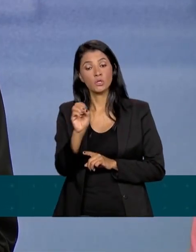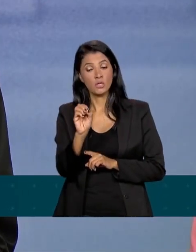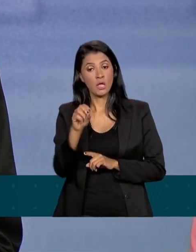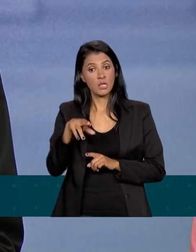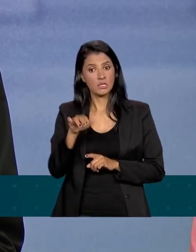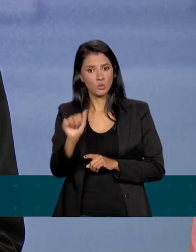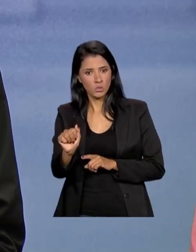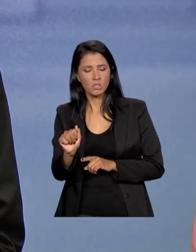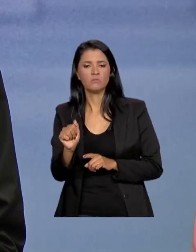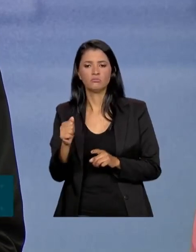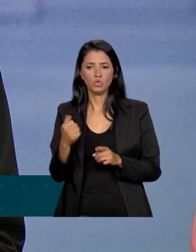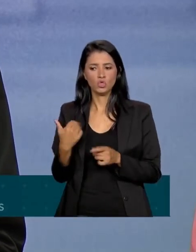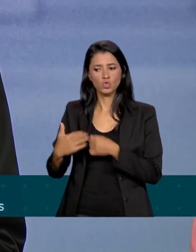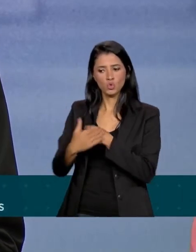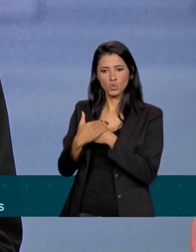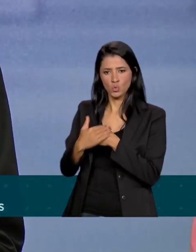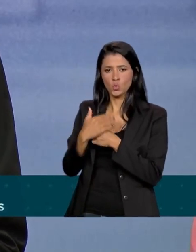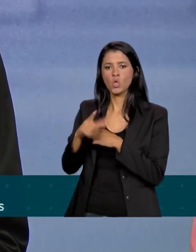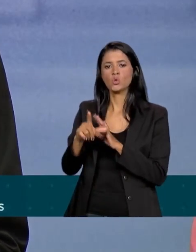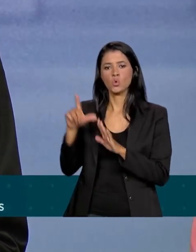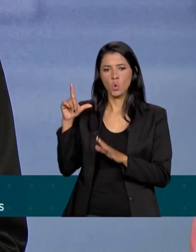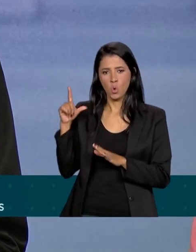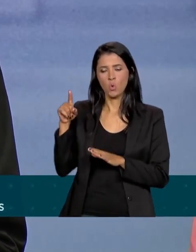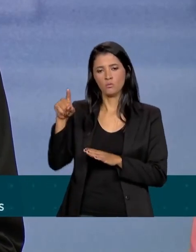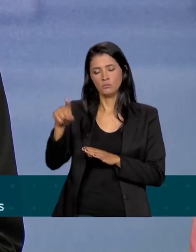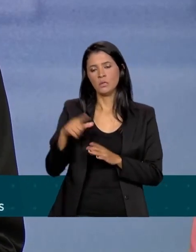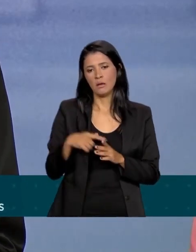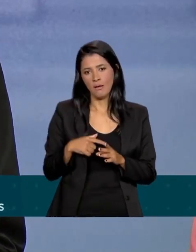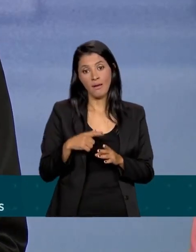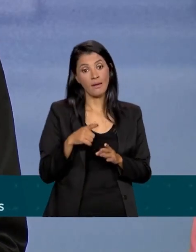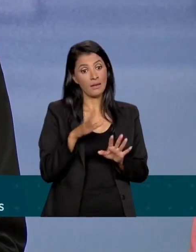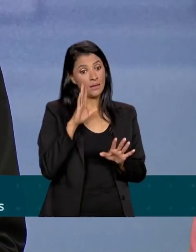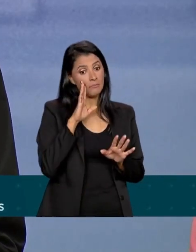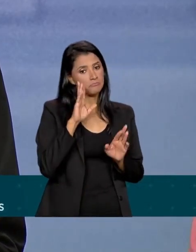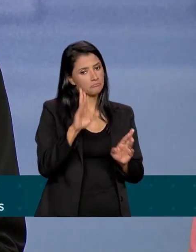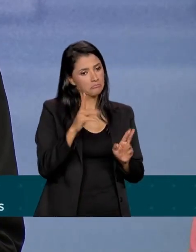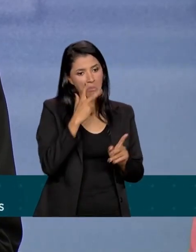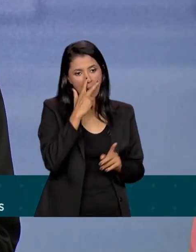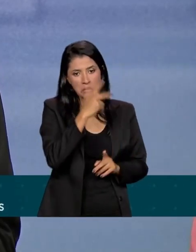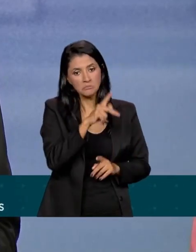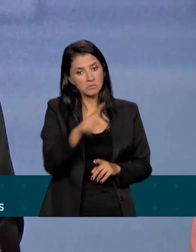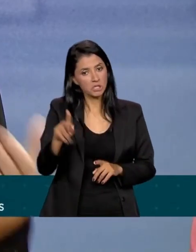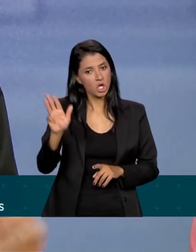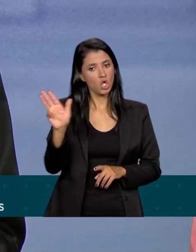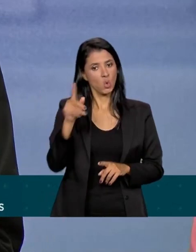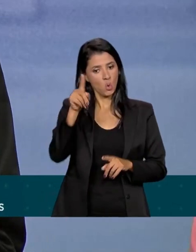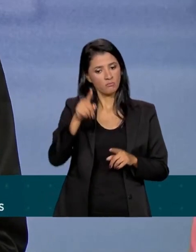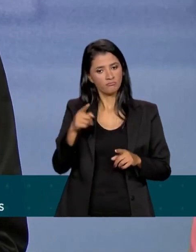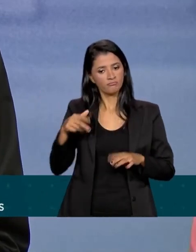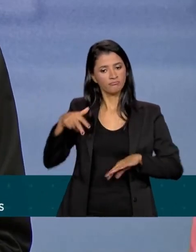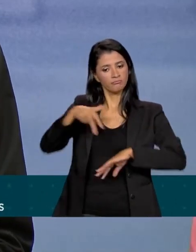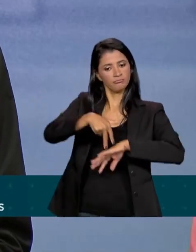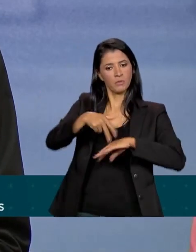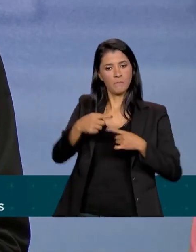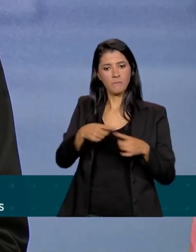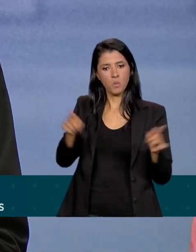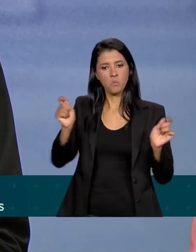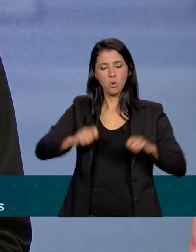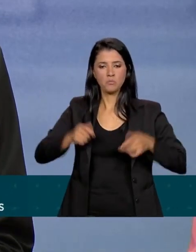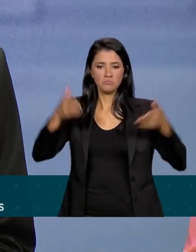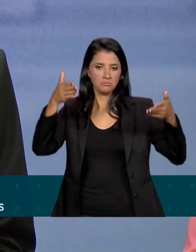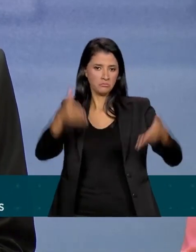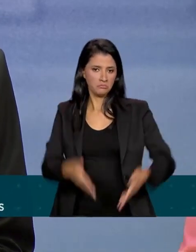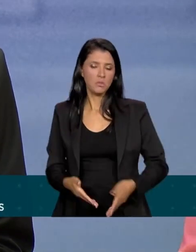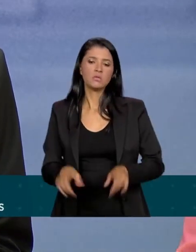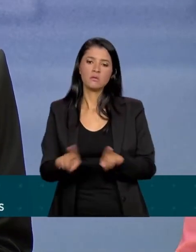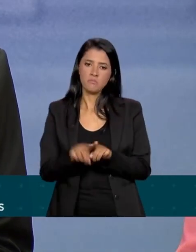a tentativa é que o presidente Lula, que fará a abertura da Assembleia das Nações Unidas, possa também participar dessa agenda